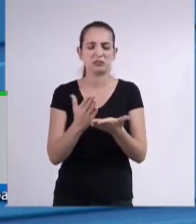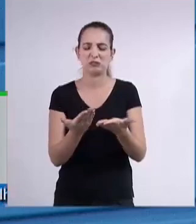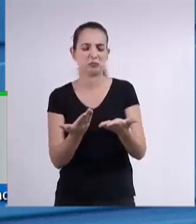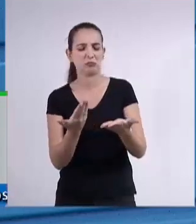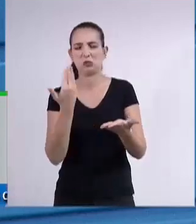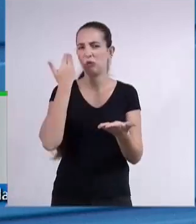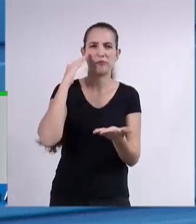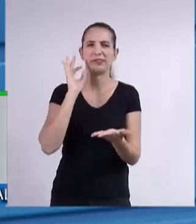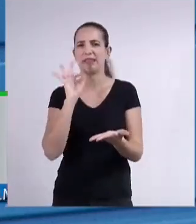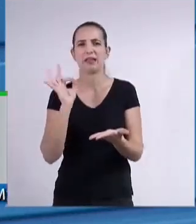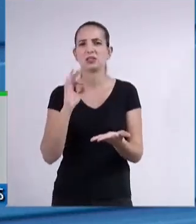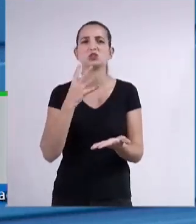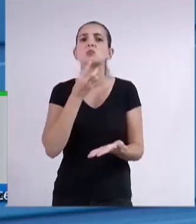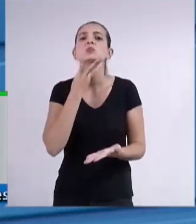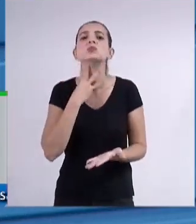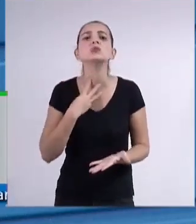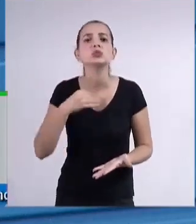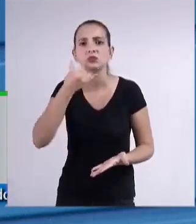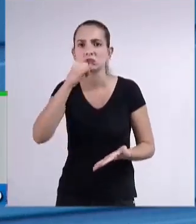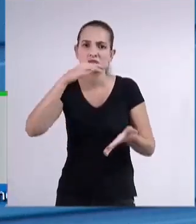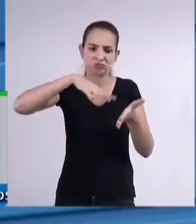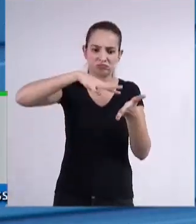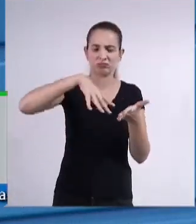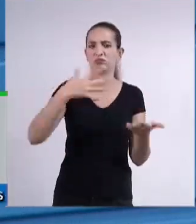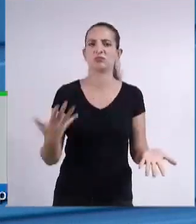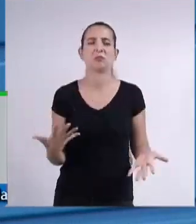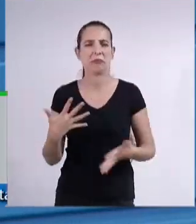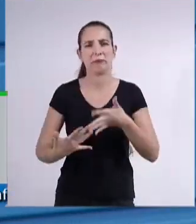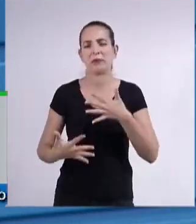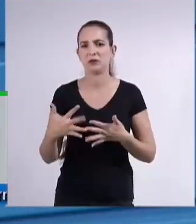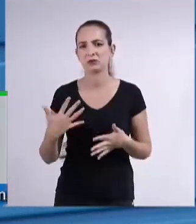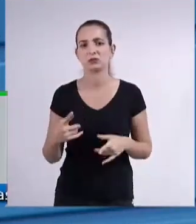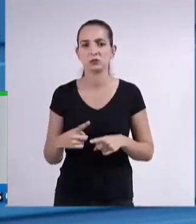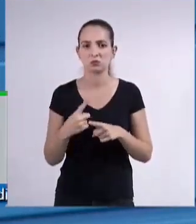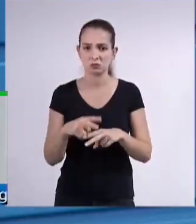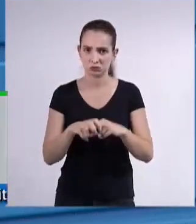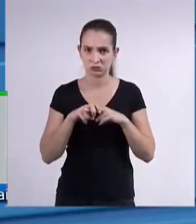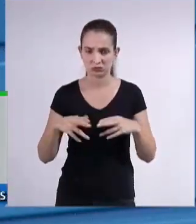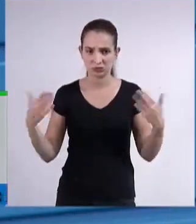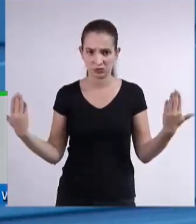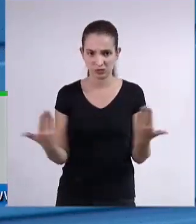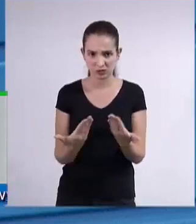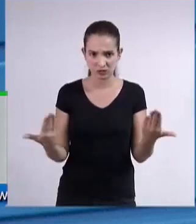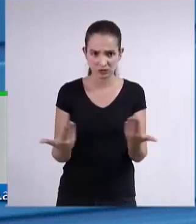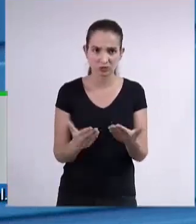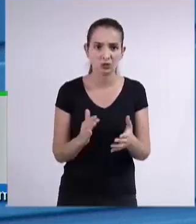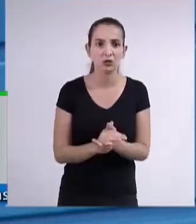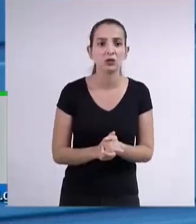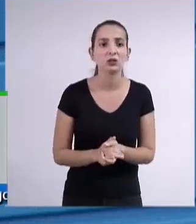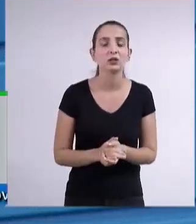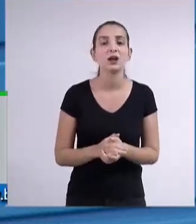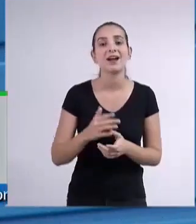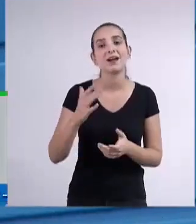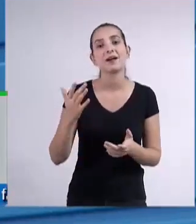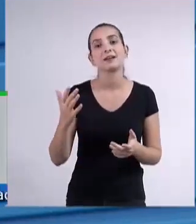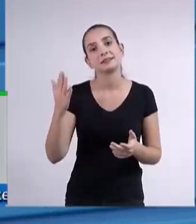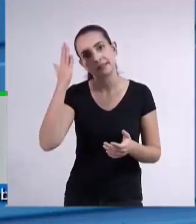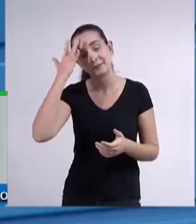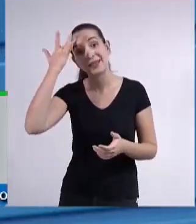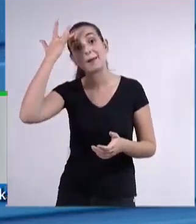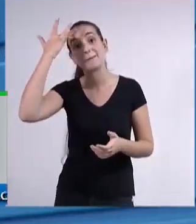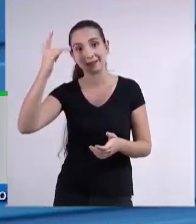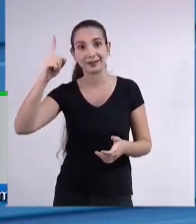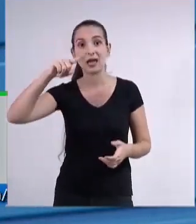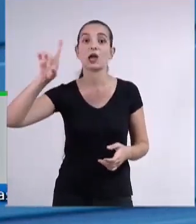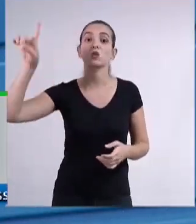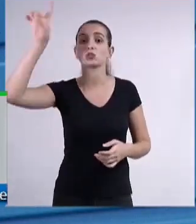daqui. Portanto, eu quero, neste dia que antecede o Dia do Consumidor, fazendo aqui